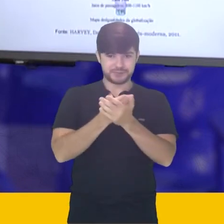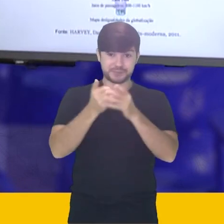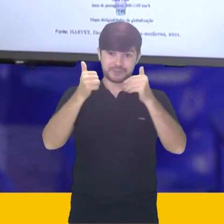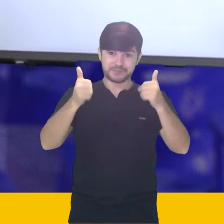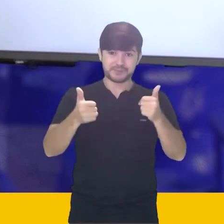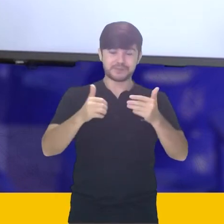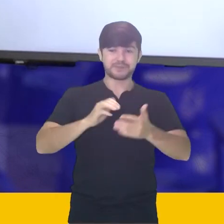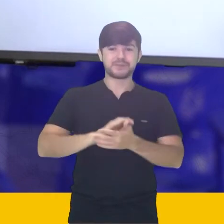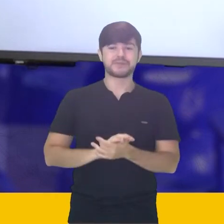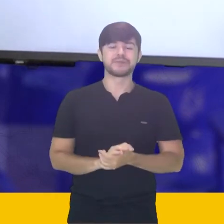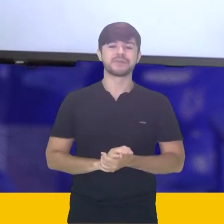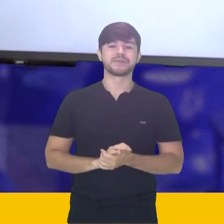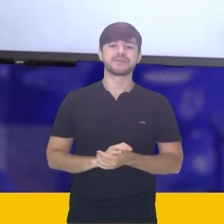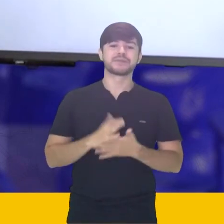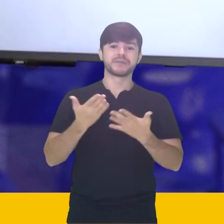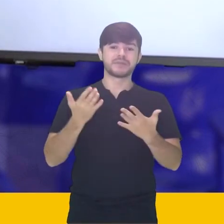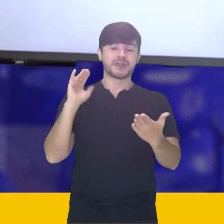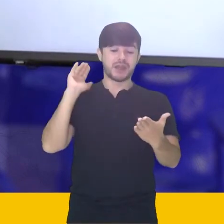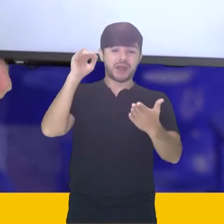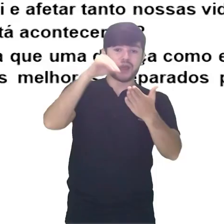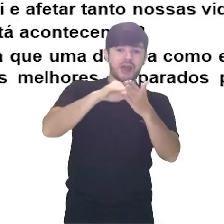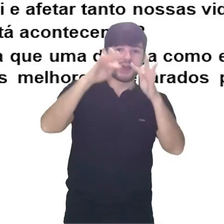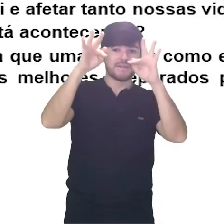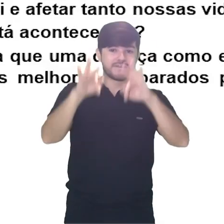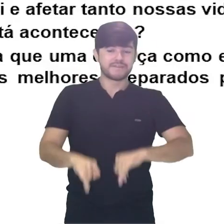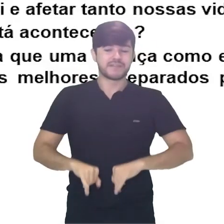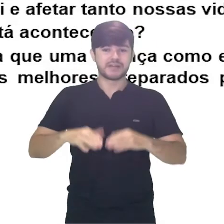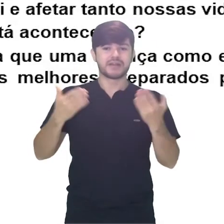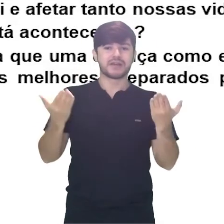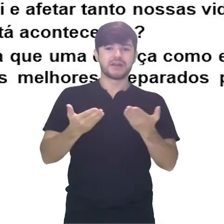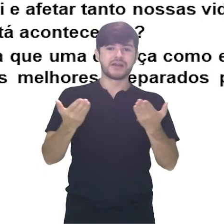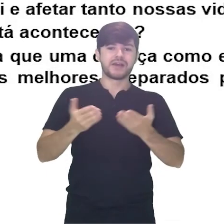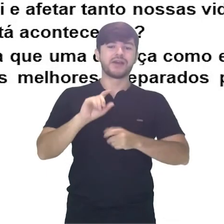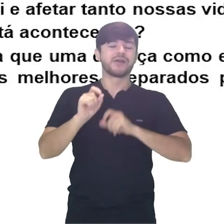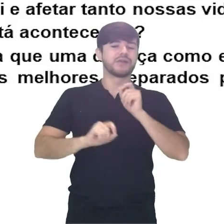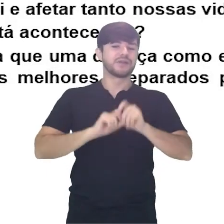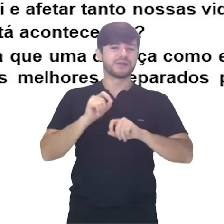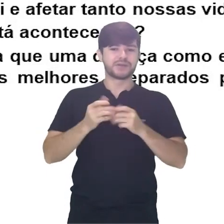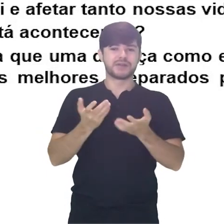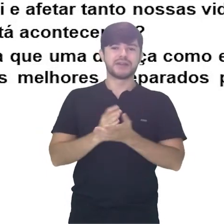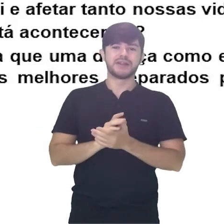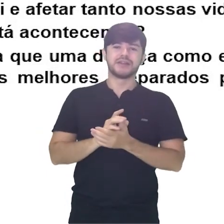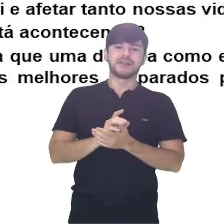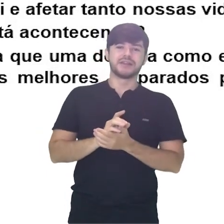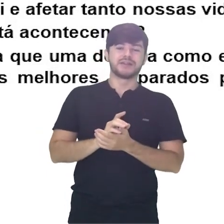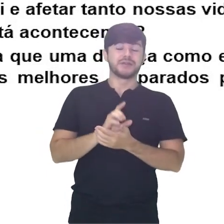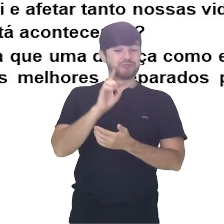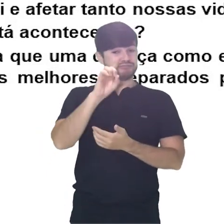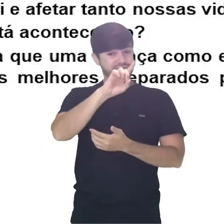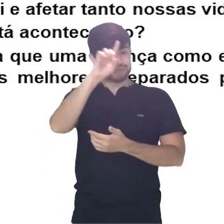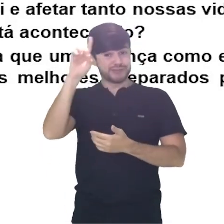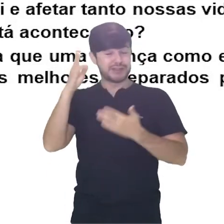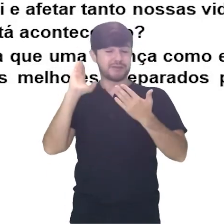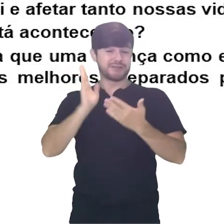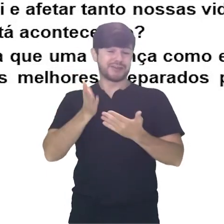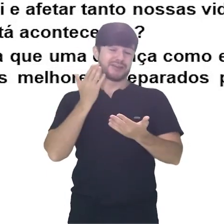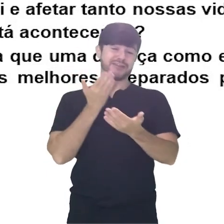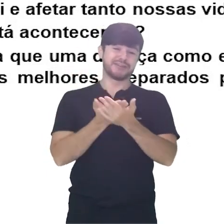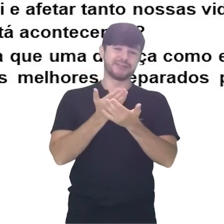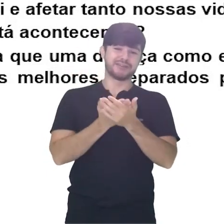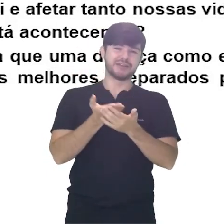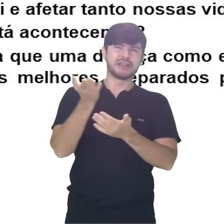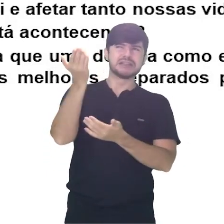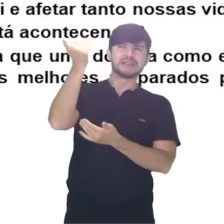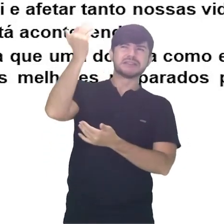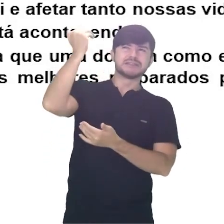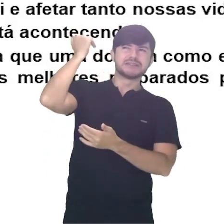ok? Então, o último ponto, fechamento, depois de mais um dia aqui, aquelas perguntas que a gente colocou